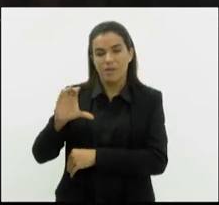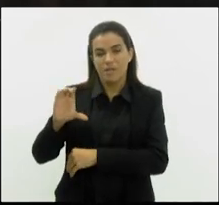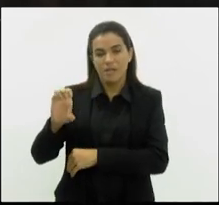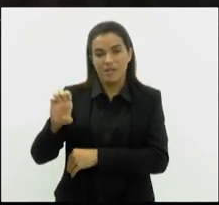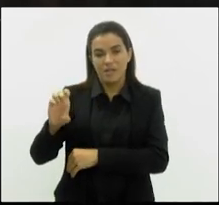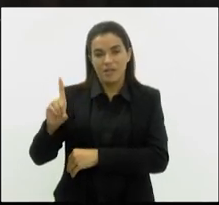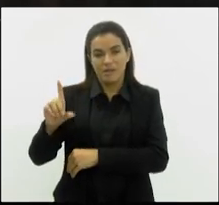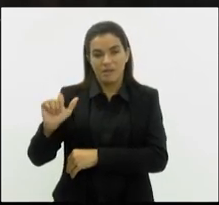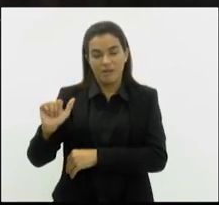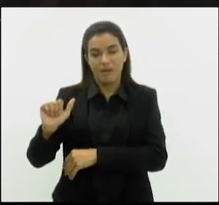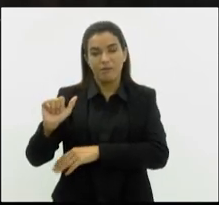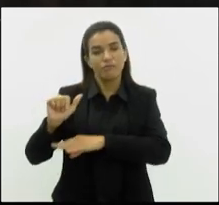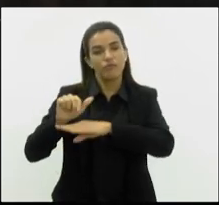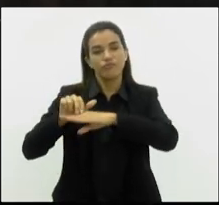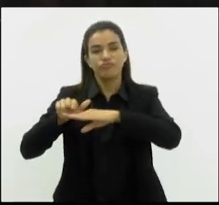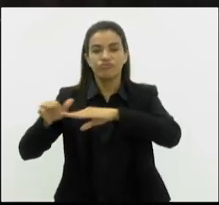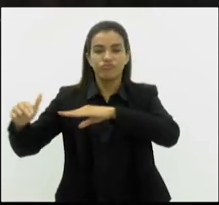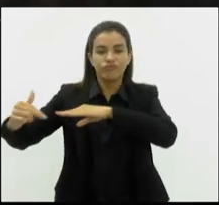Cabritos.